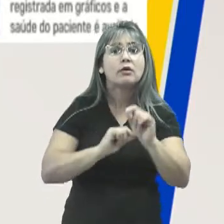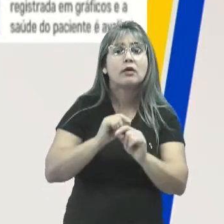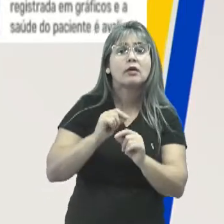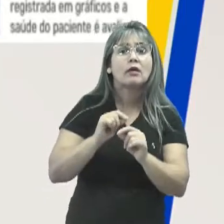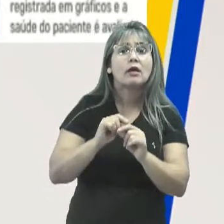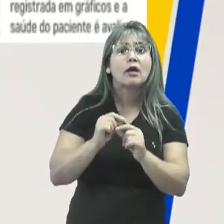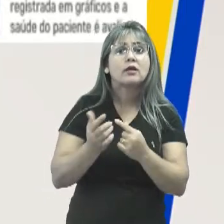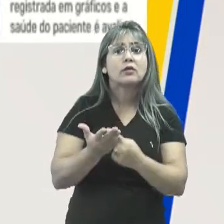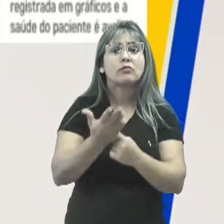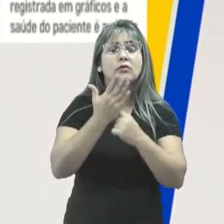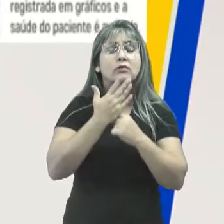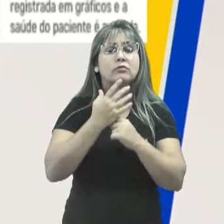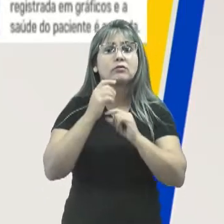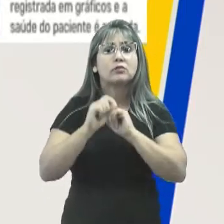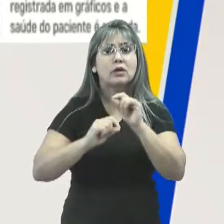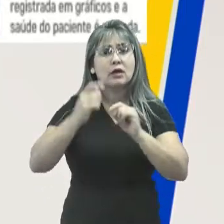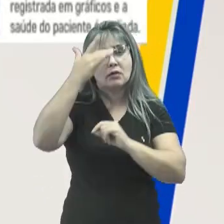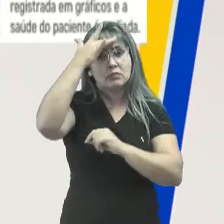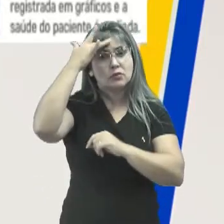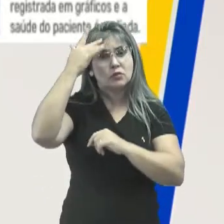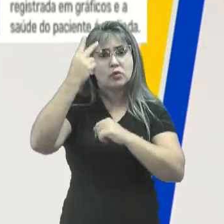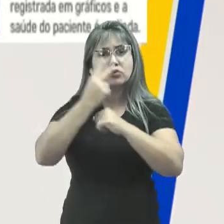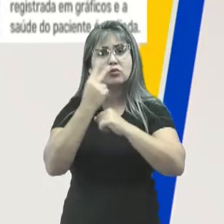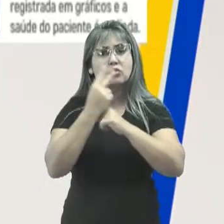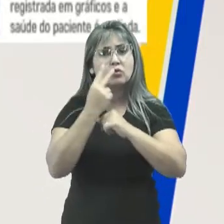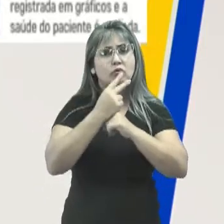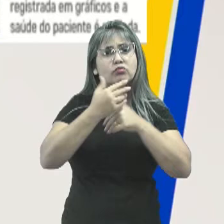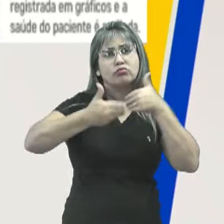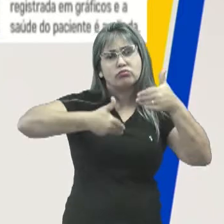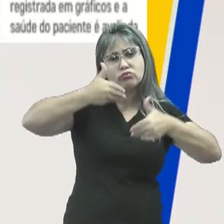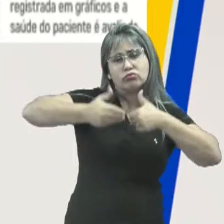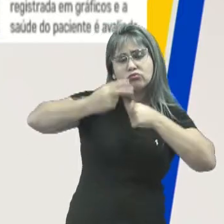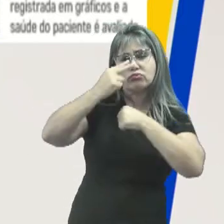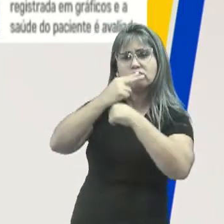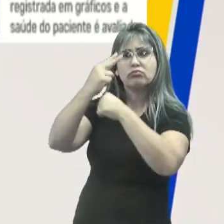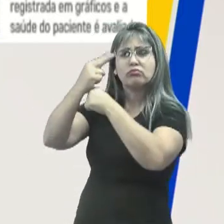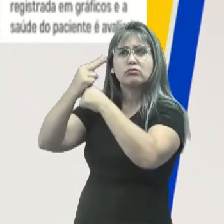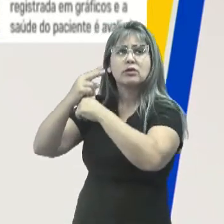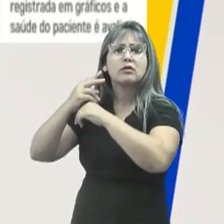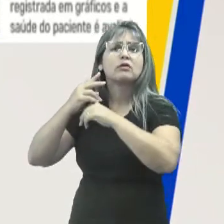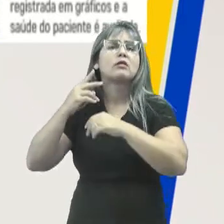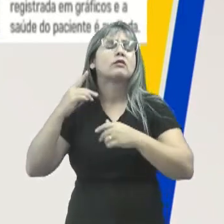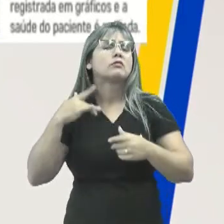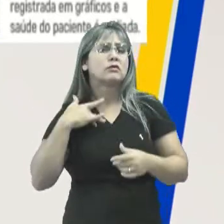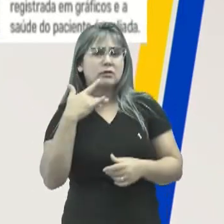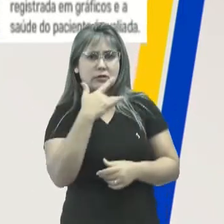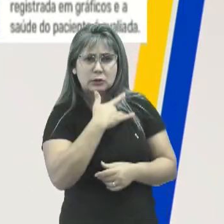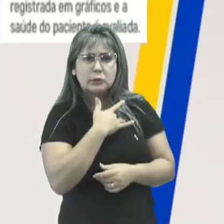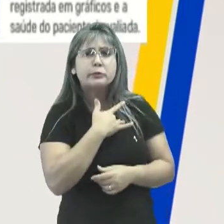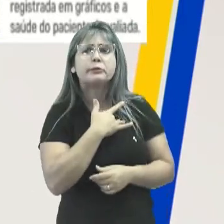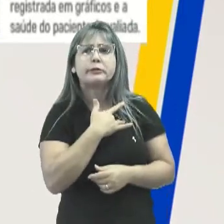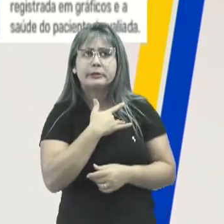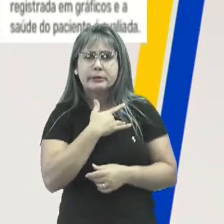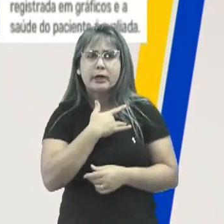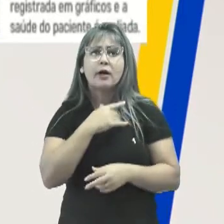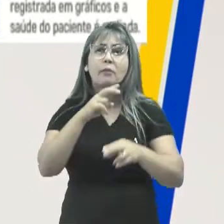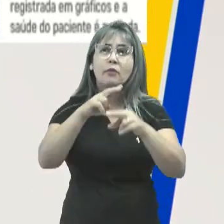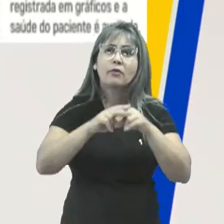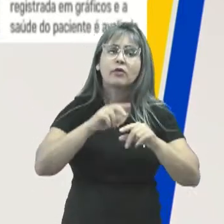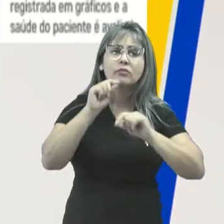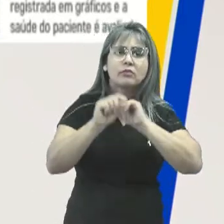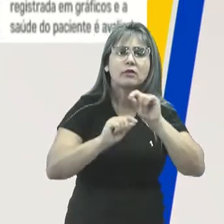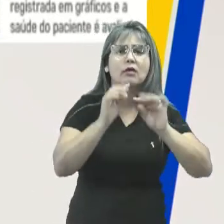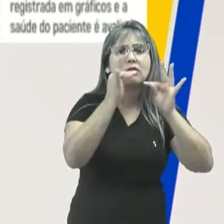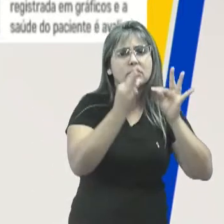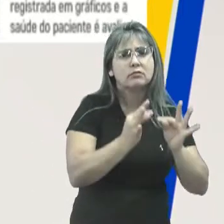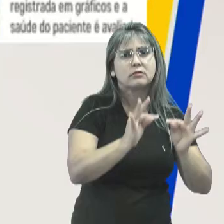o seu prazo do resultado do laboratório, foi diminuindo, então o homem chegando ao diagnóstico mais cedo. Não só